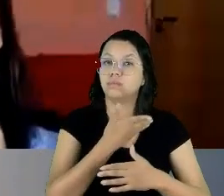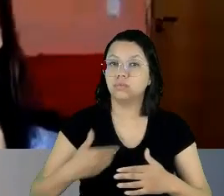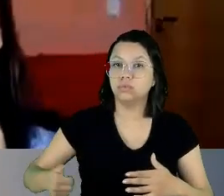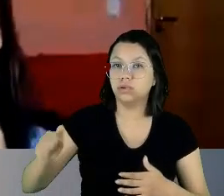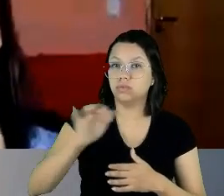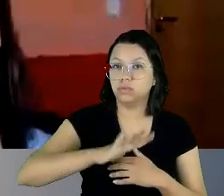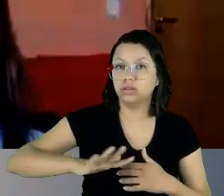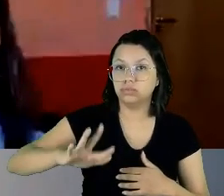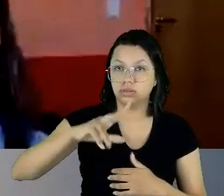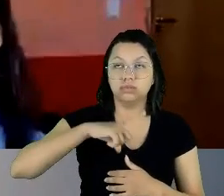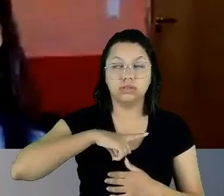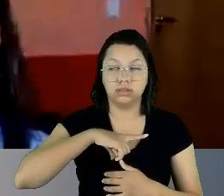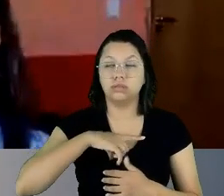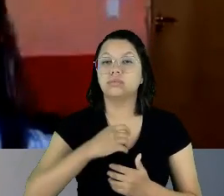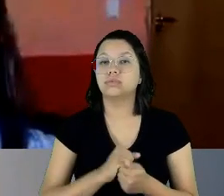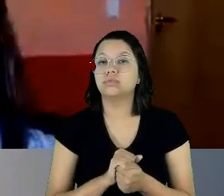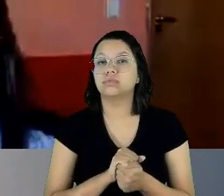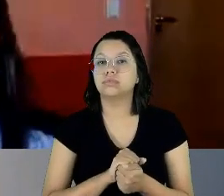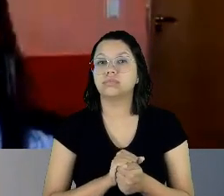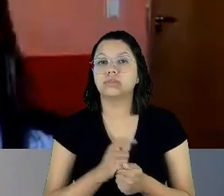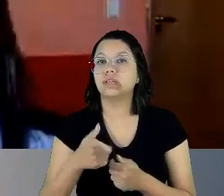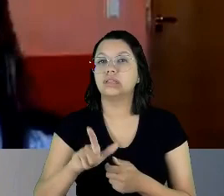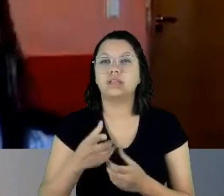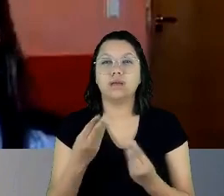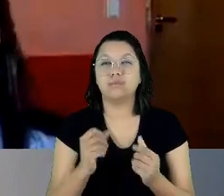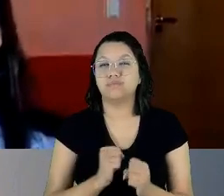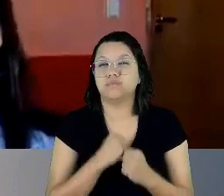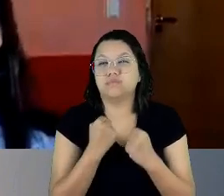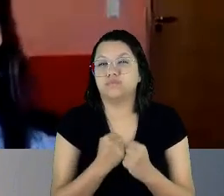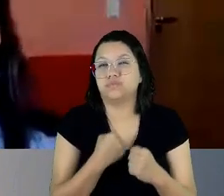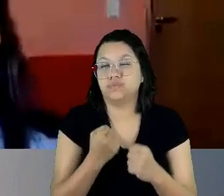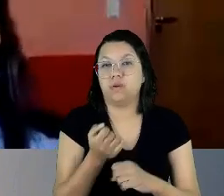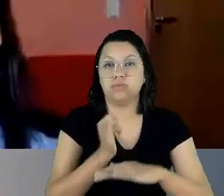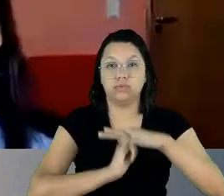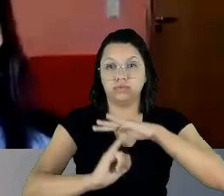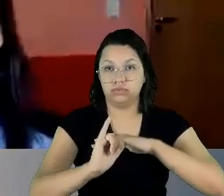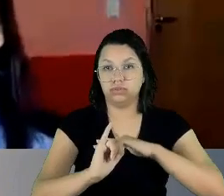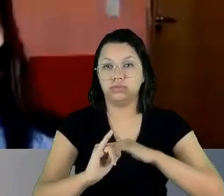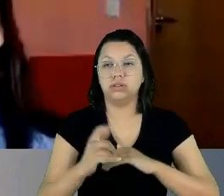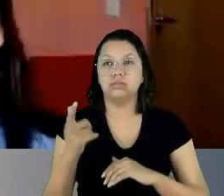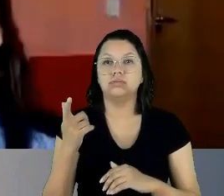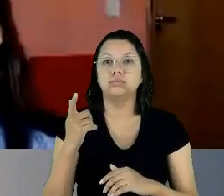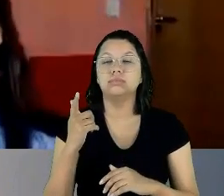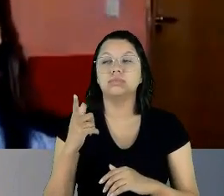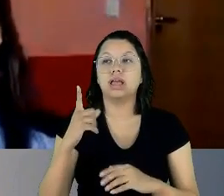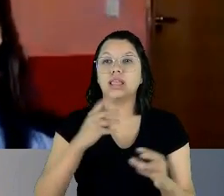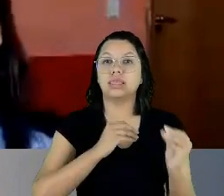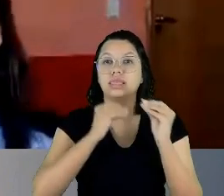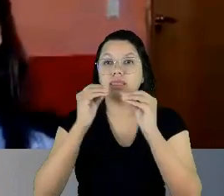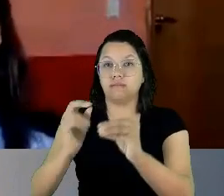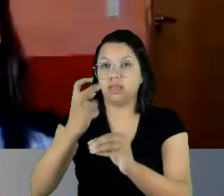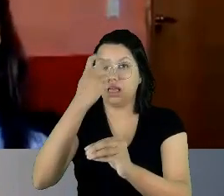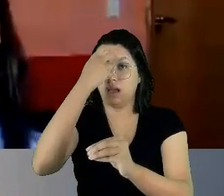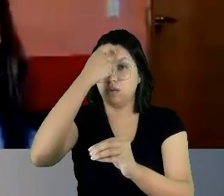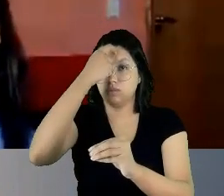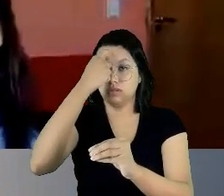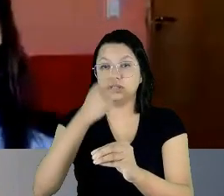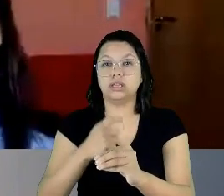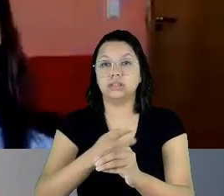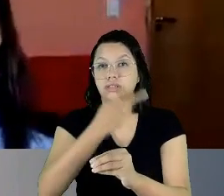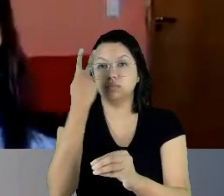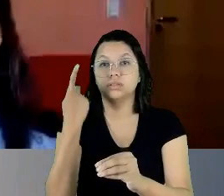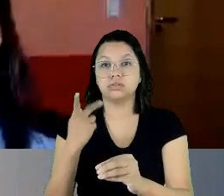os espaços que temos, sem muito esforço, sem muito investimento, para conscientizar isso,